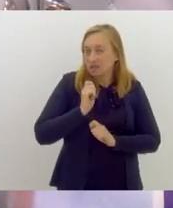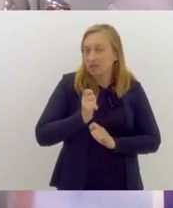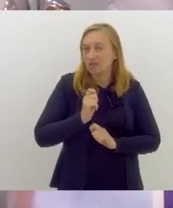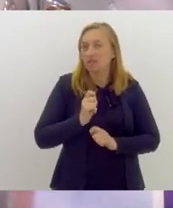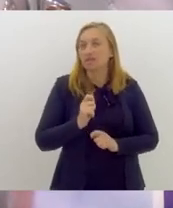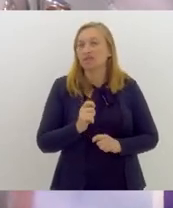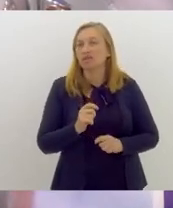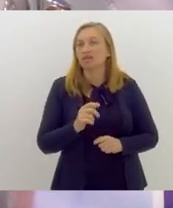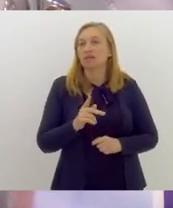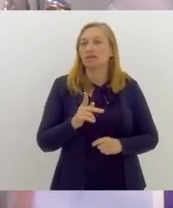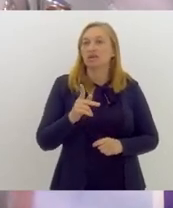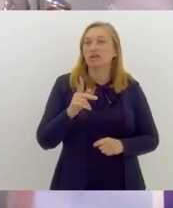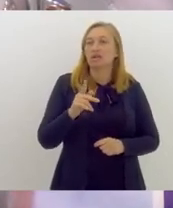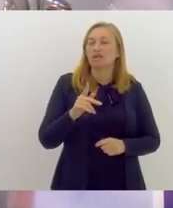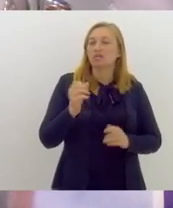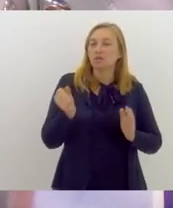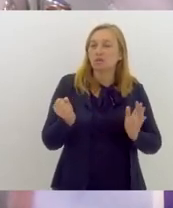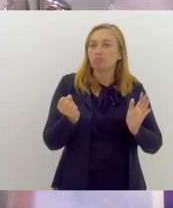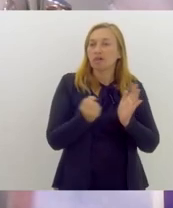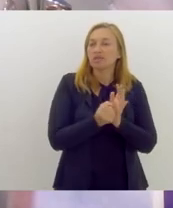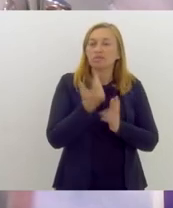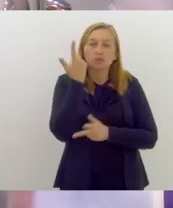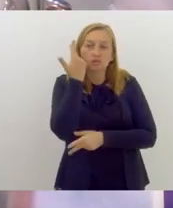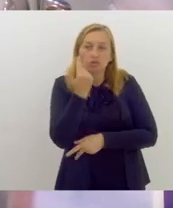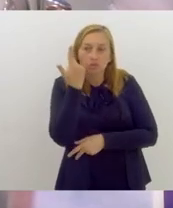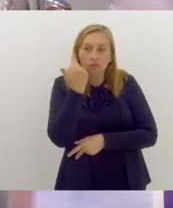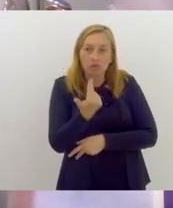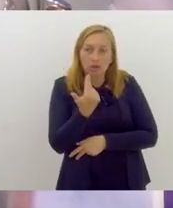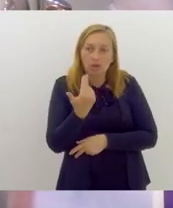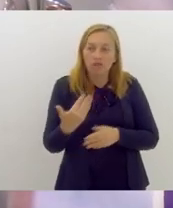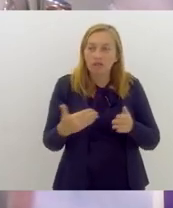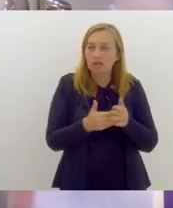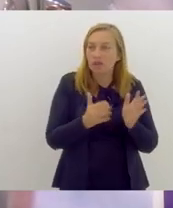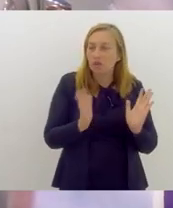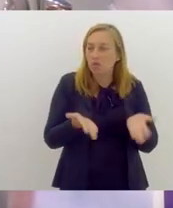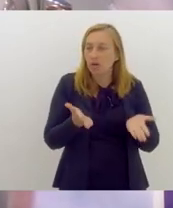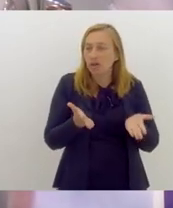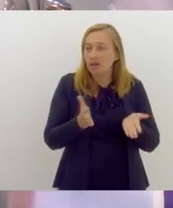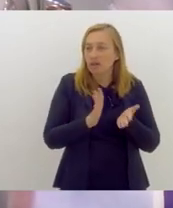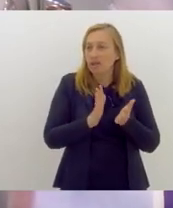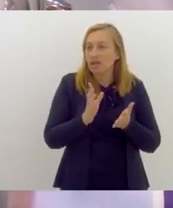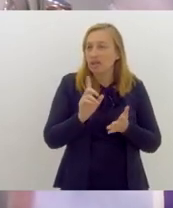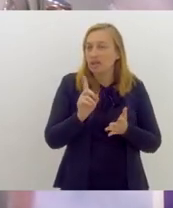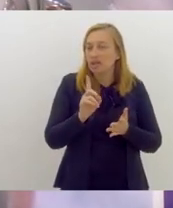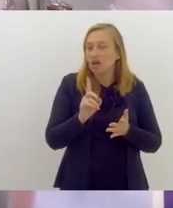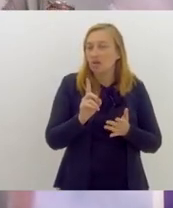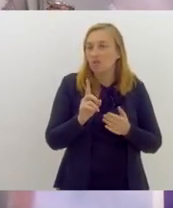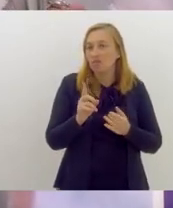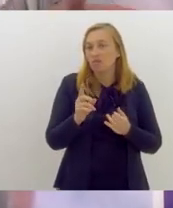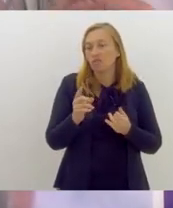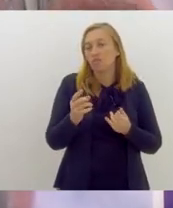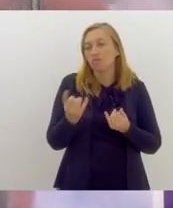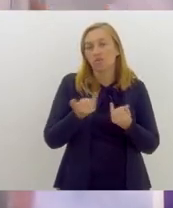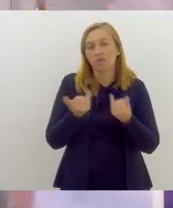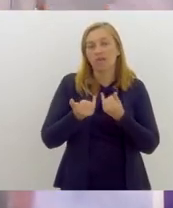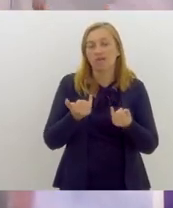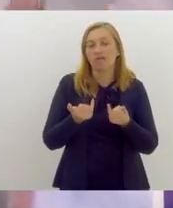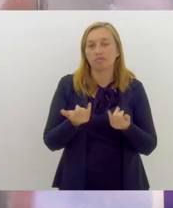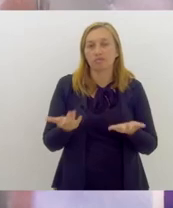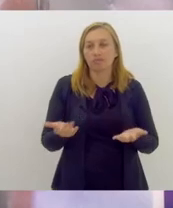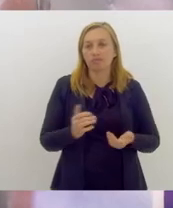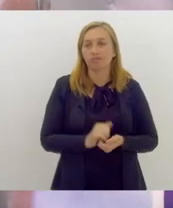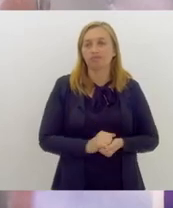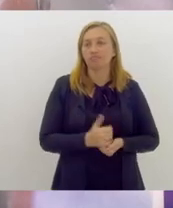bióticas e abióticas do patrimônio natural até agora não fomos consultados então não